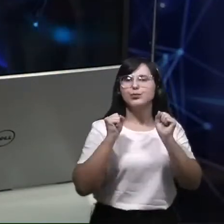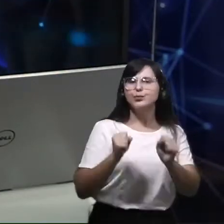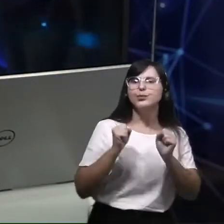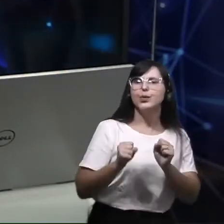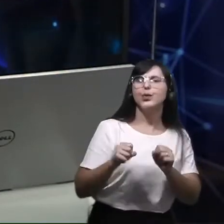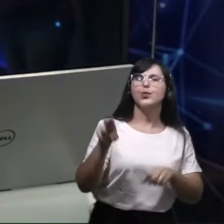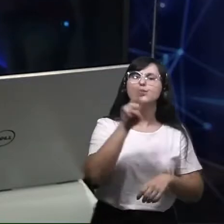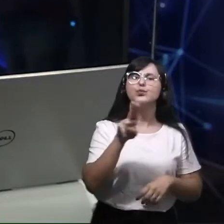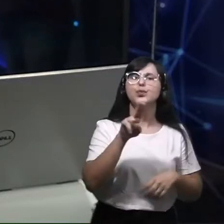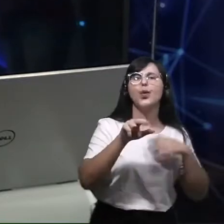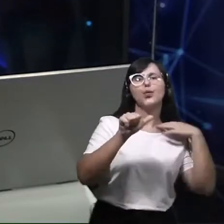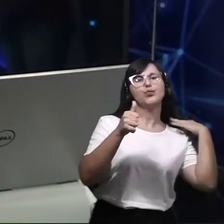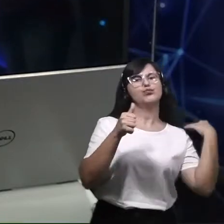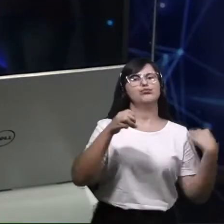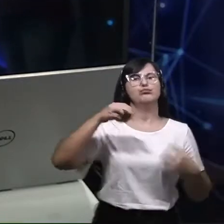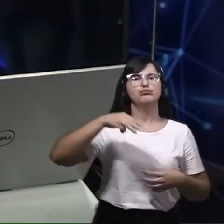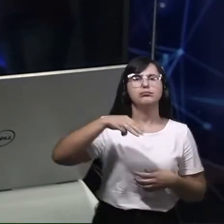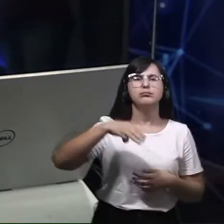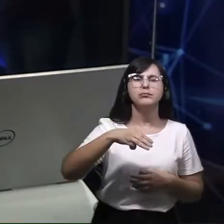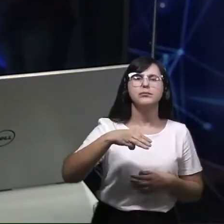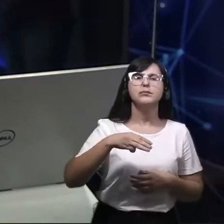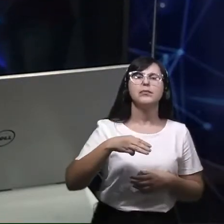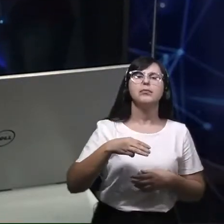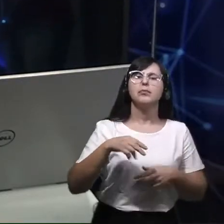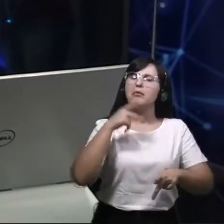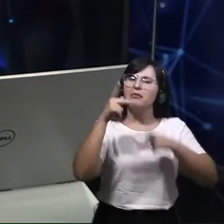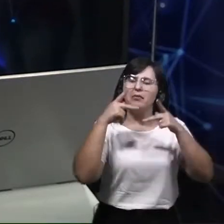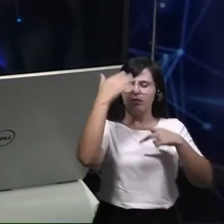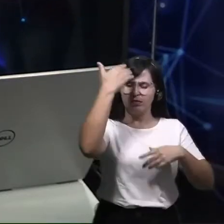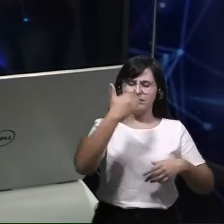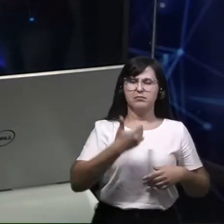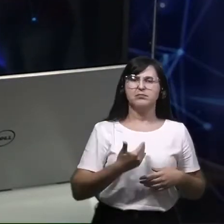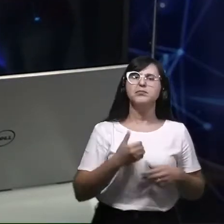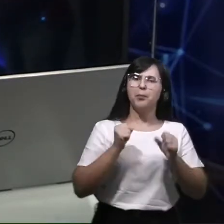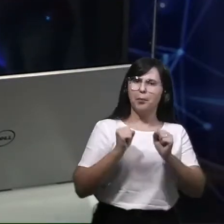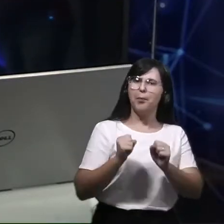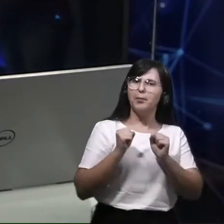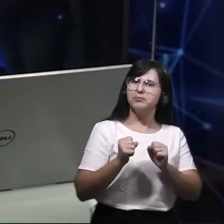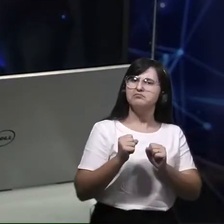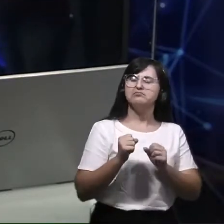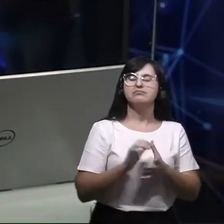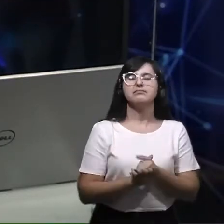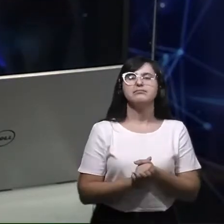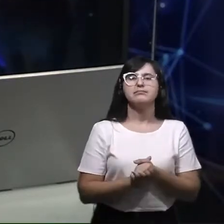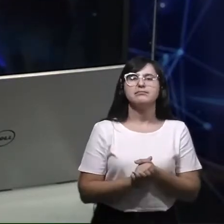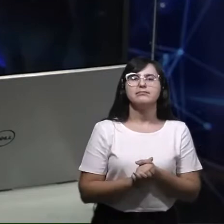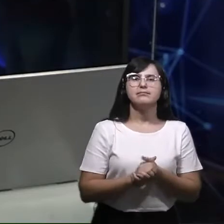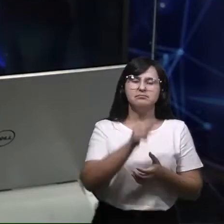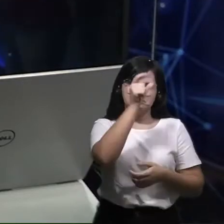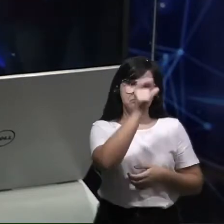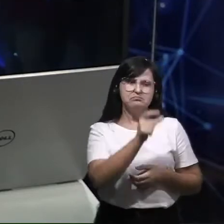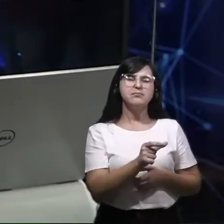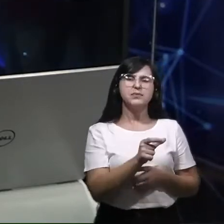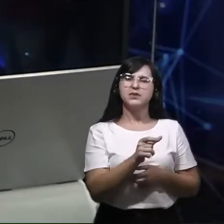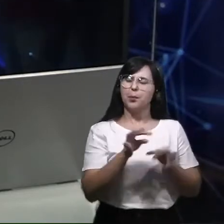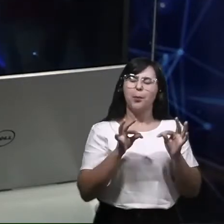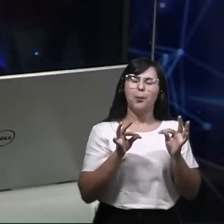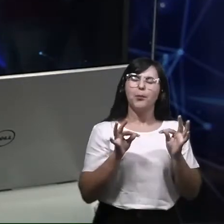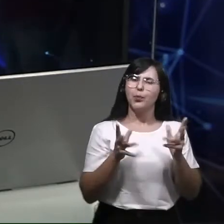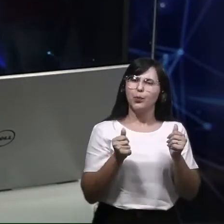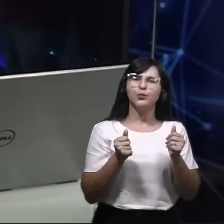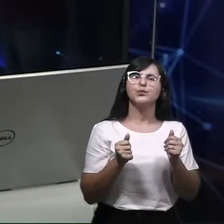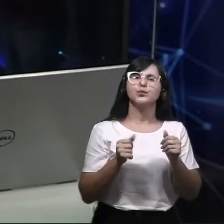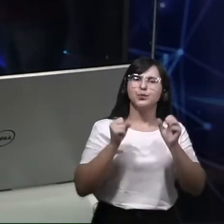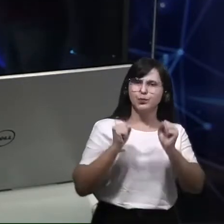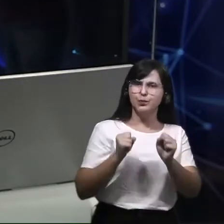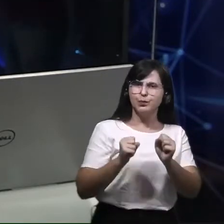minuto, certo? Para explanar livremente, certo? Fazer a sua apresentação a todos os internautas e ouvintes